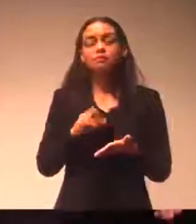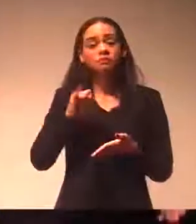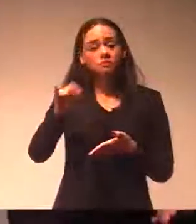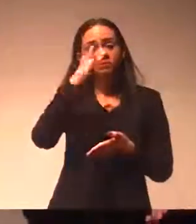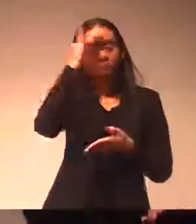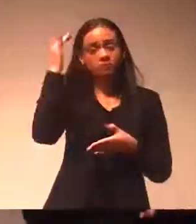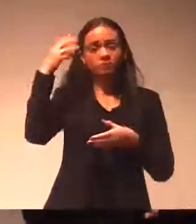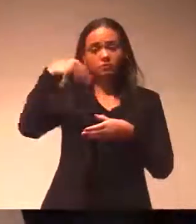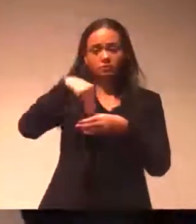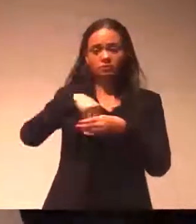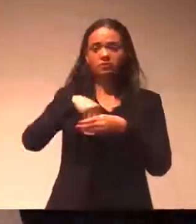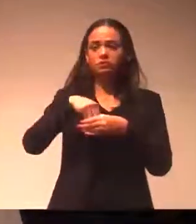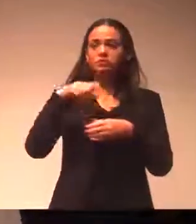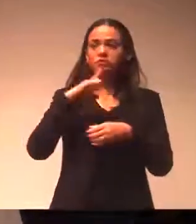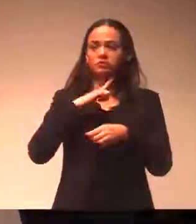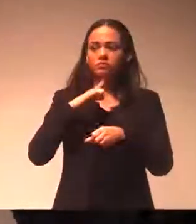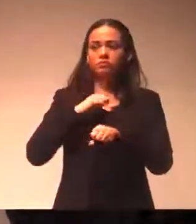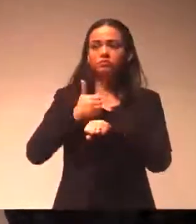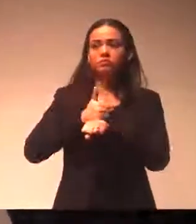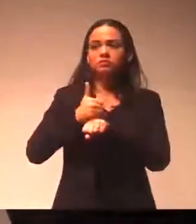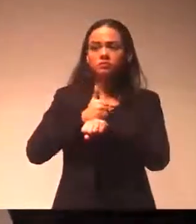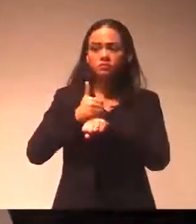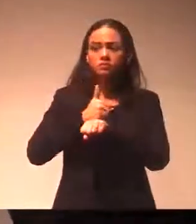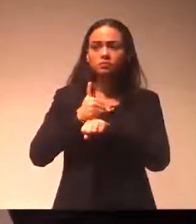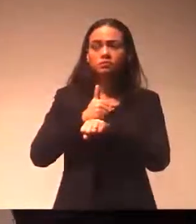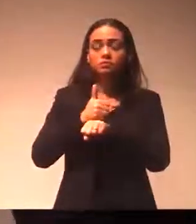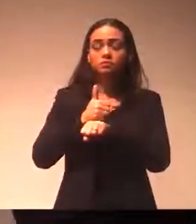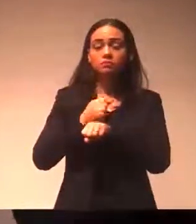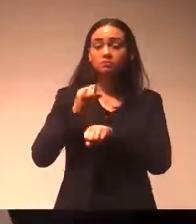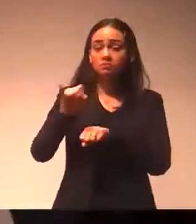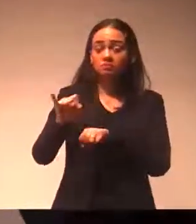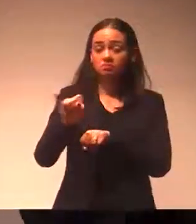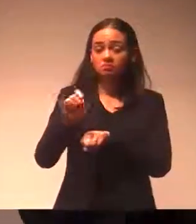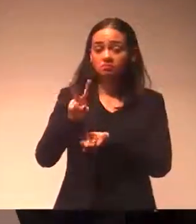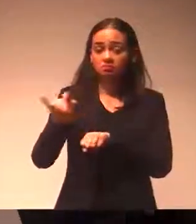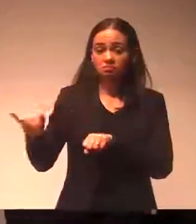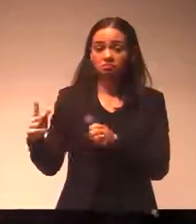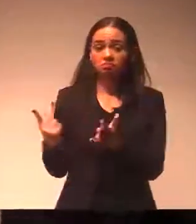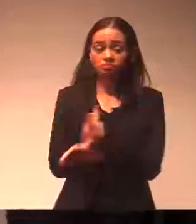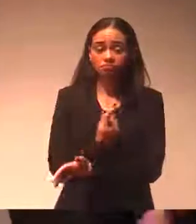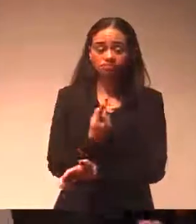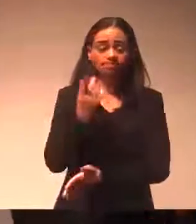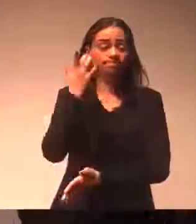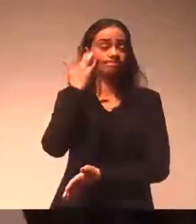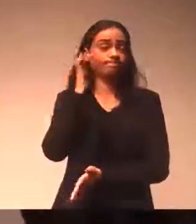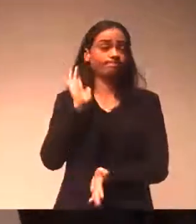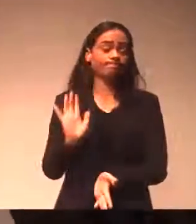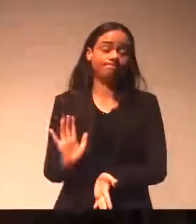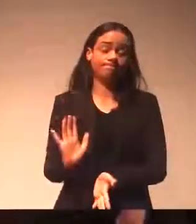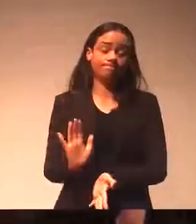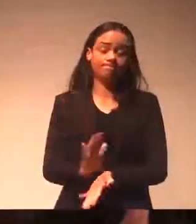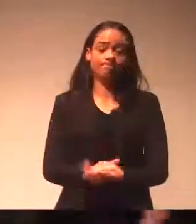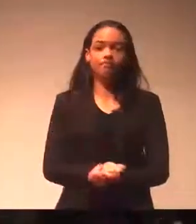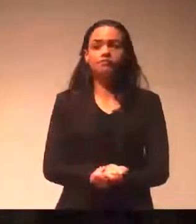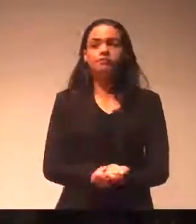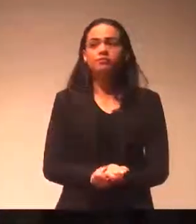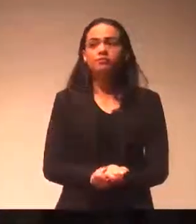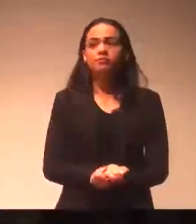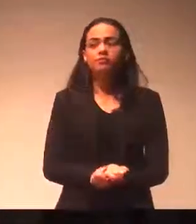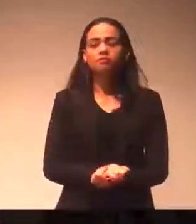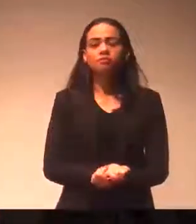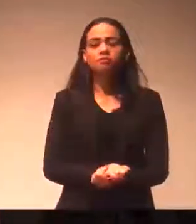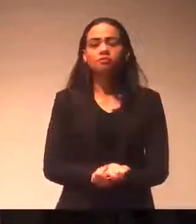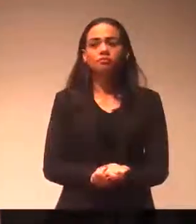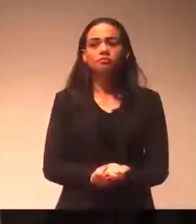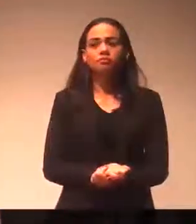vão ser colocadas? Eu duvido. Né? Como tem sido feito o processo